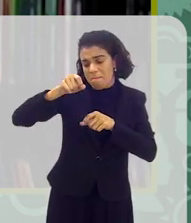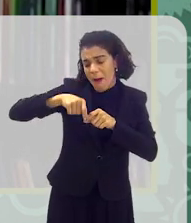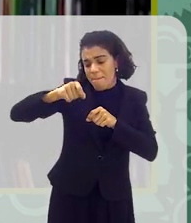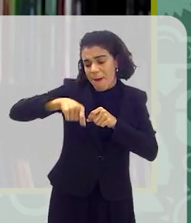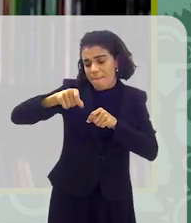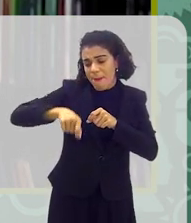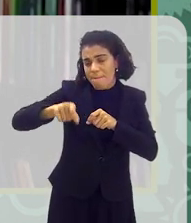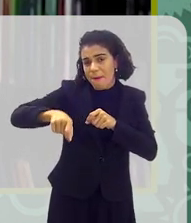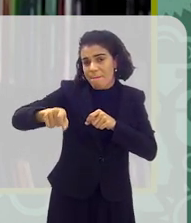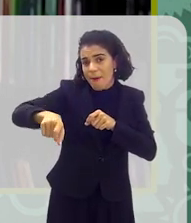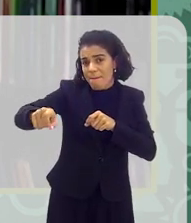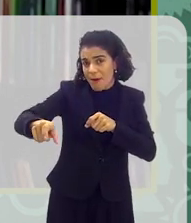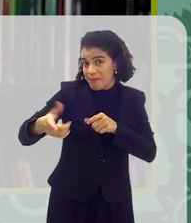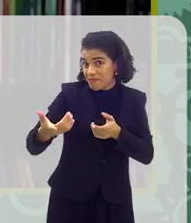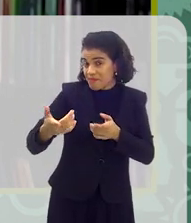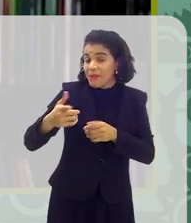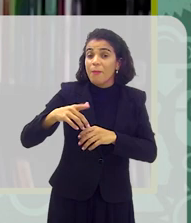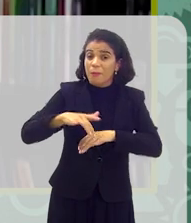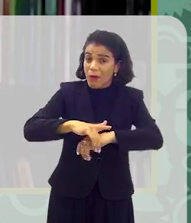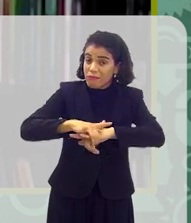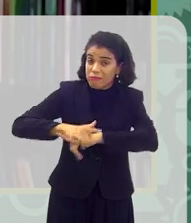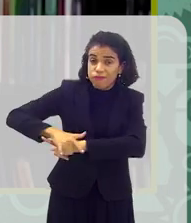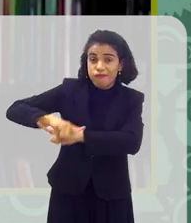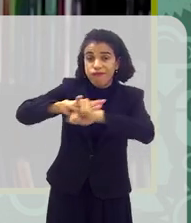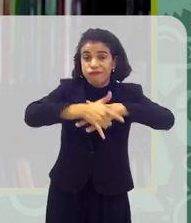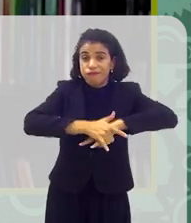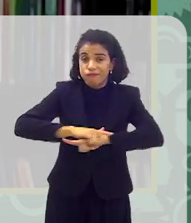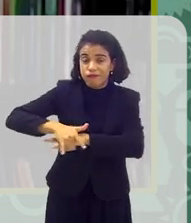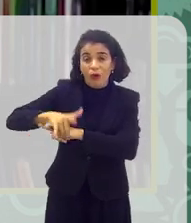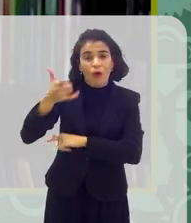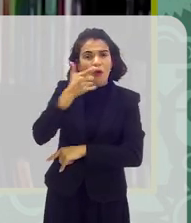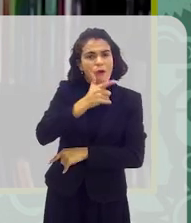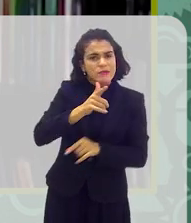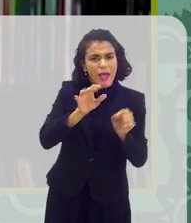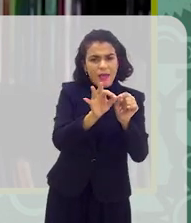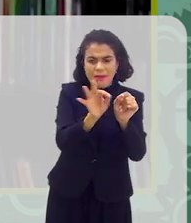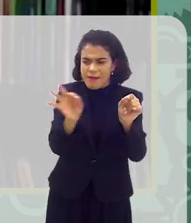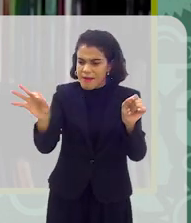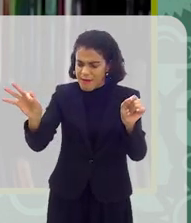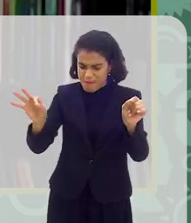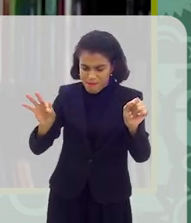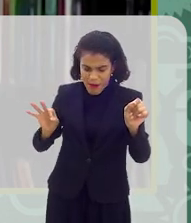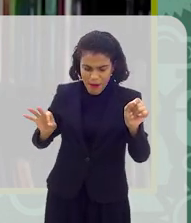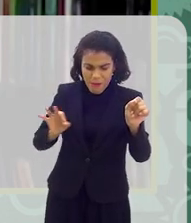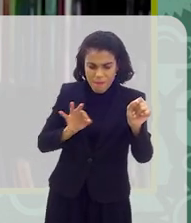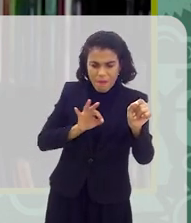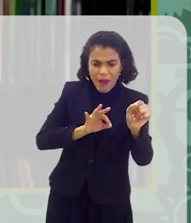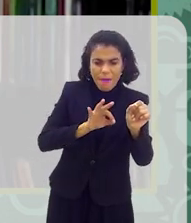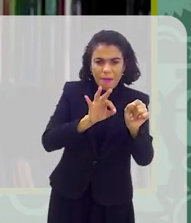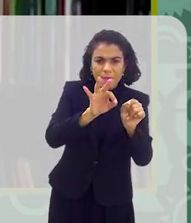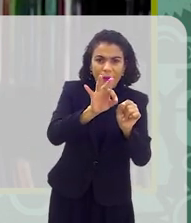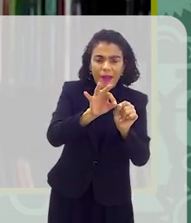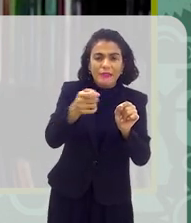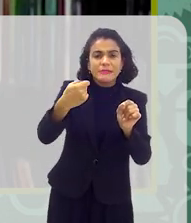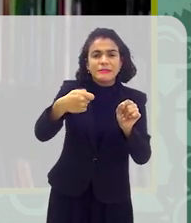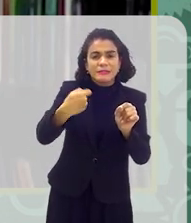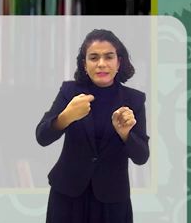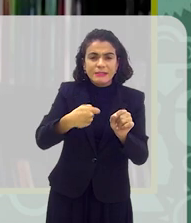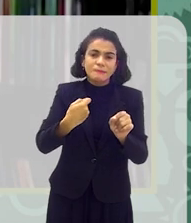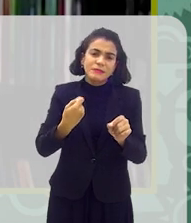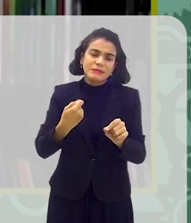plantações, através do drone você consegue chegar no metro quadrado que precisa receber um